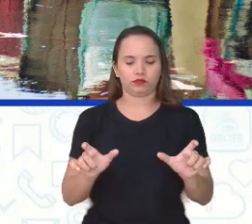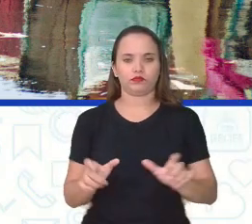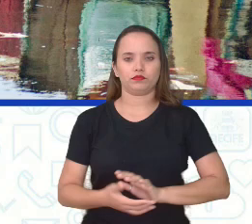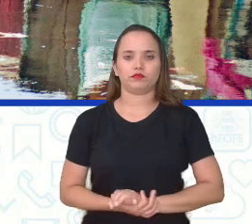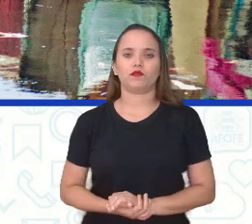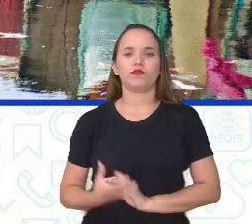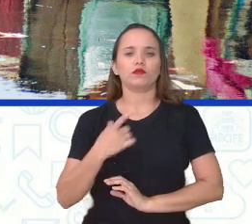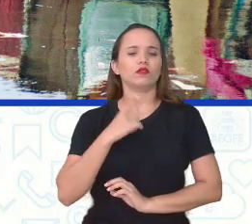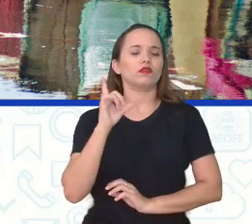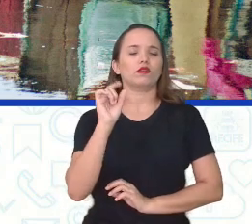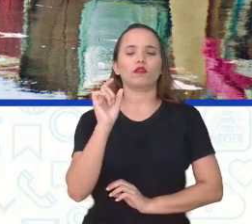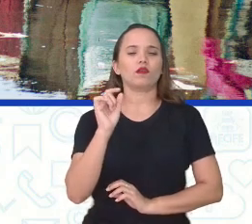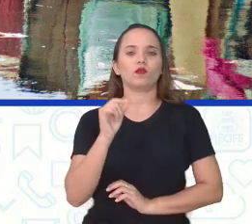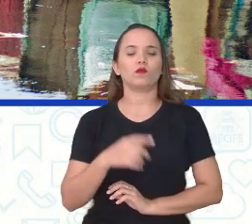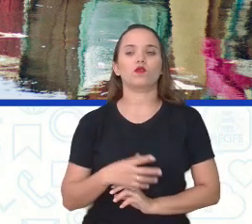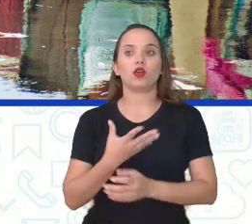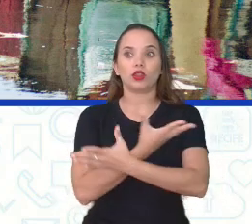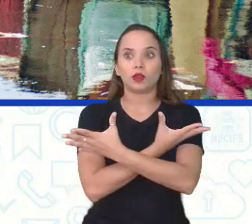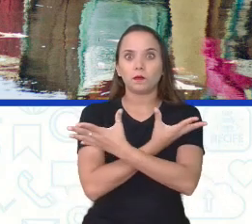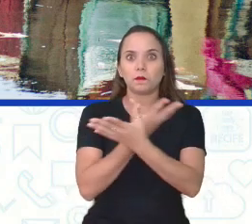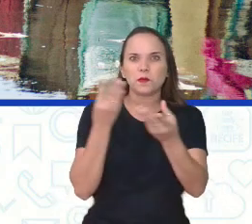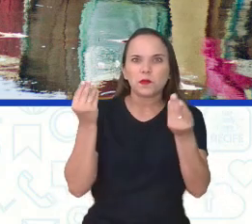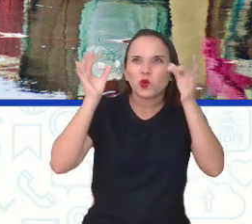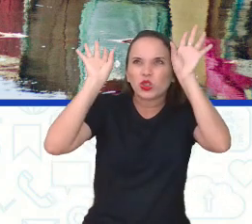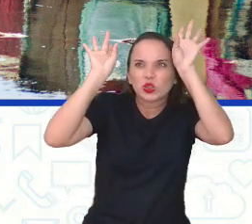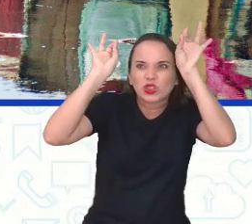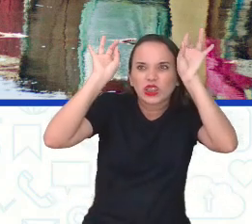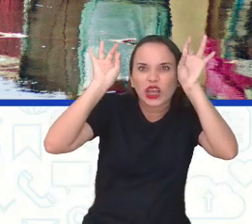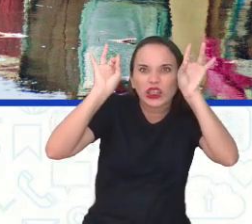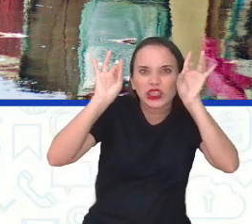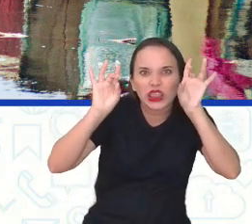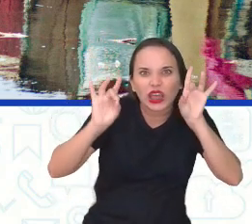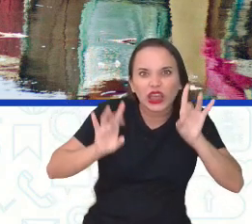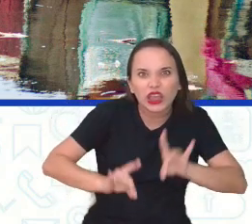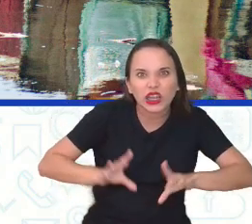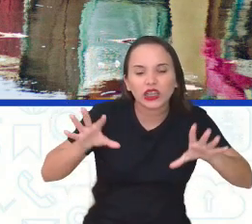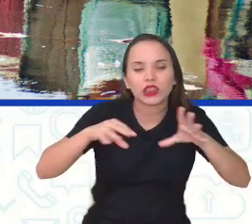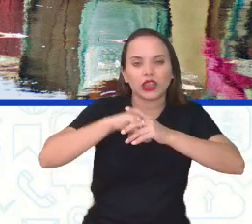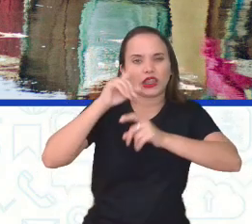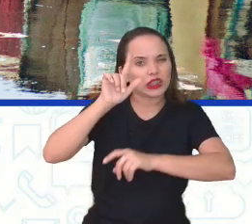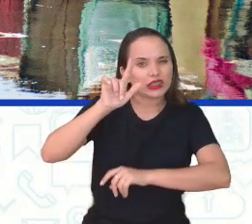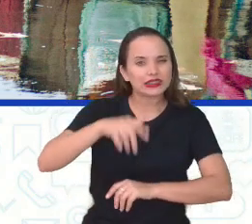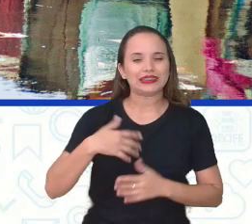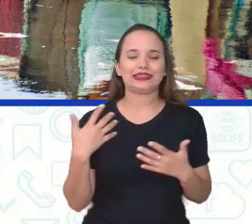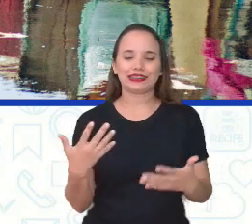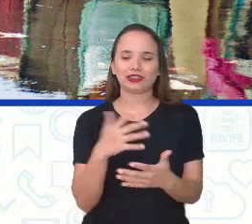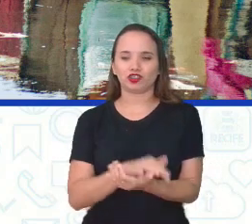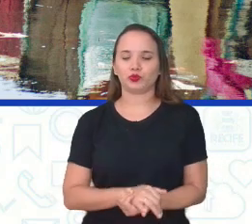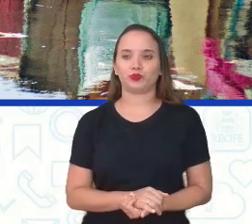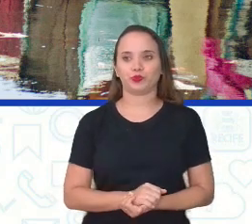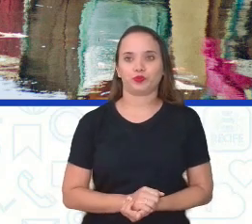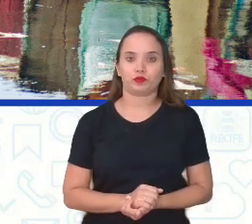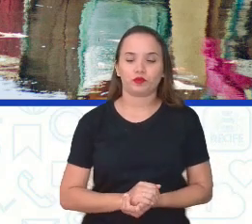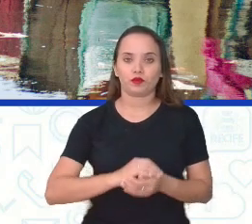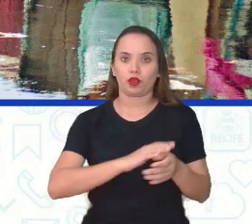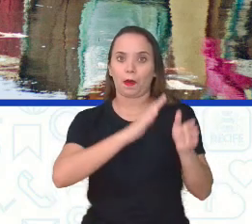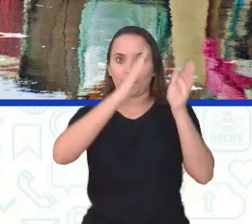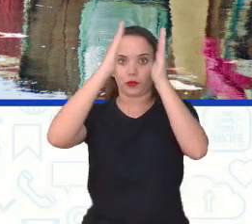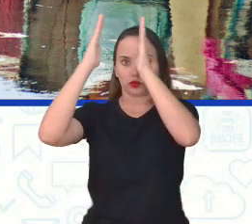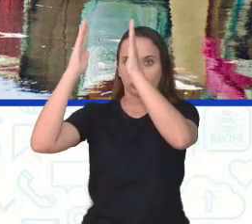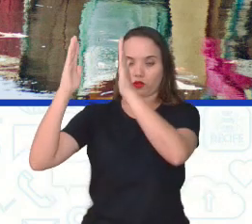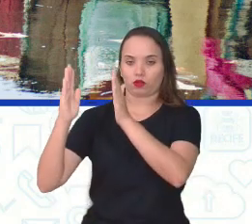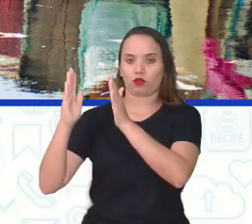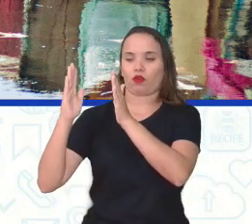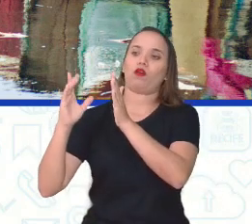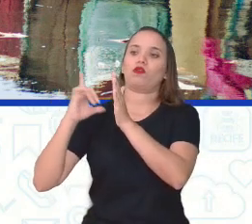bastante repleta de detalhes. Então, a imagem da esquerda aparece ser o centro de uma grande cidade,